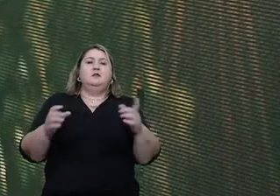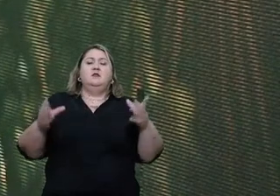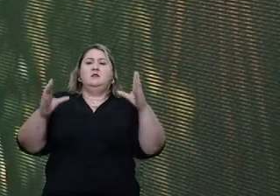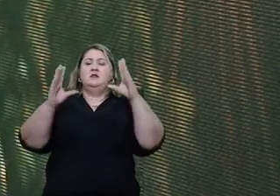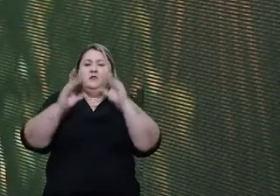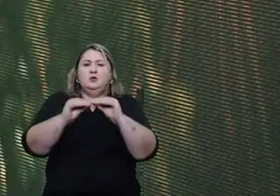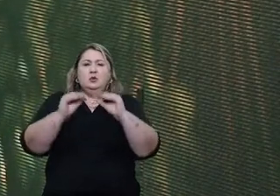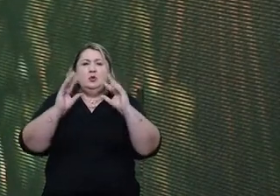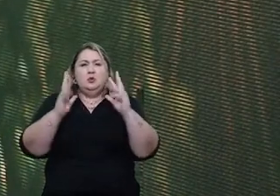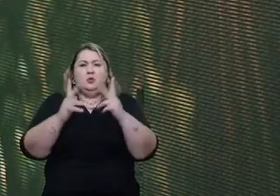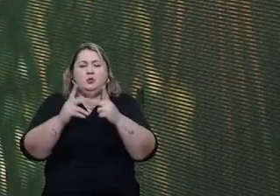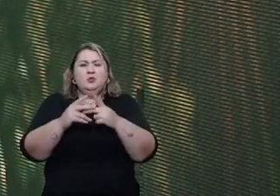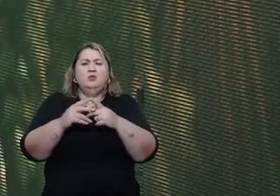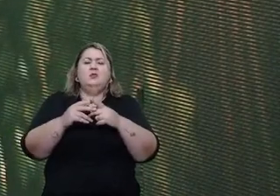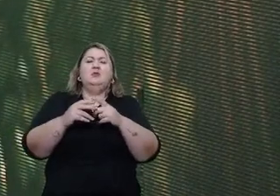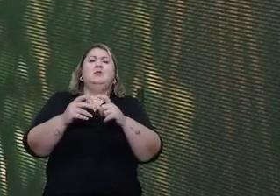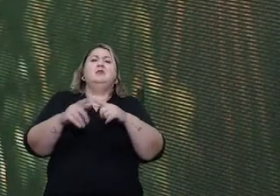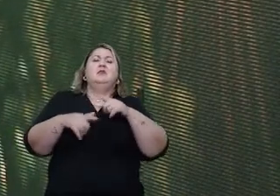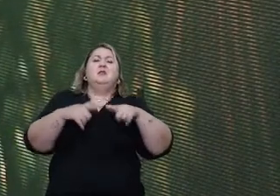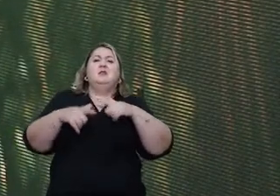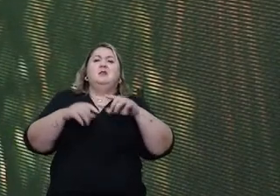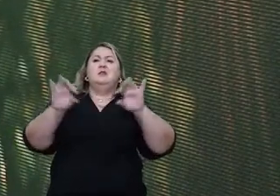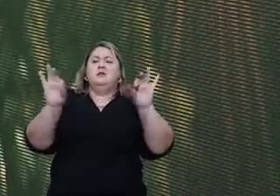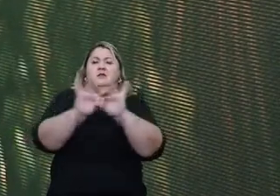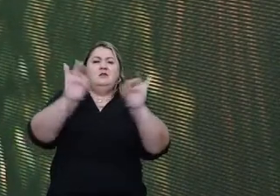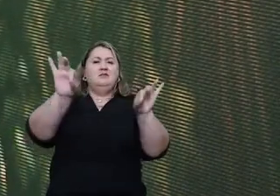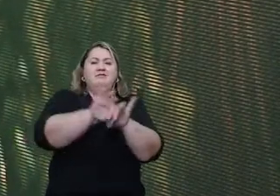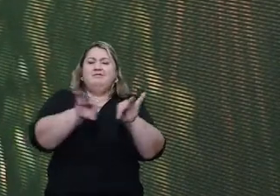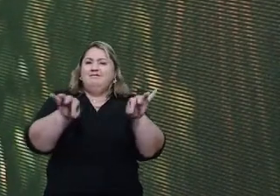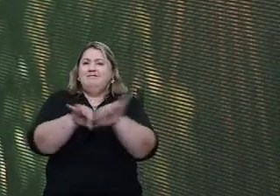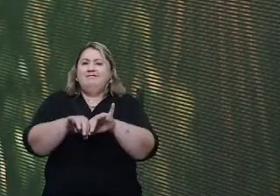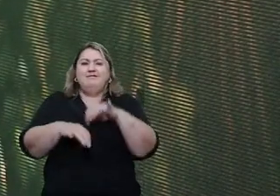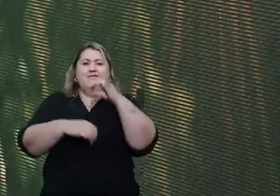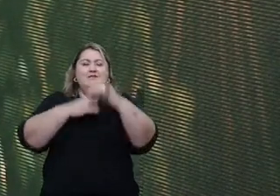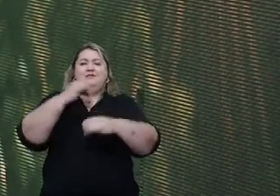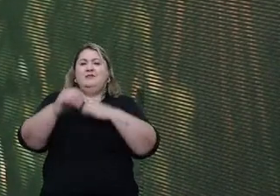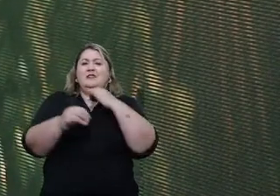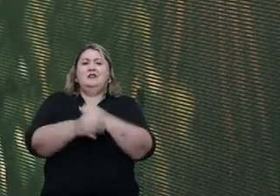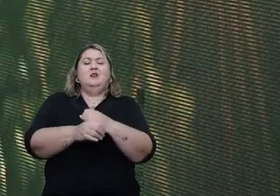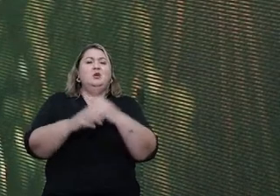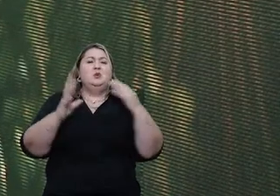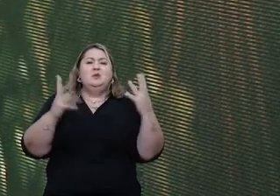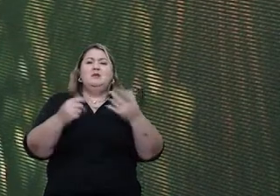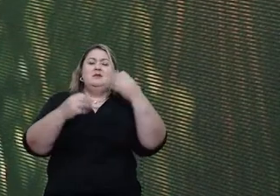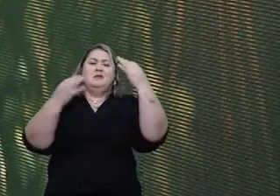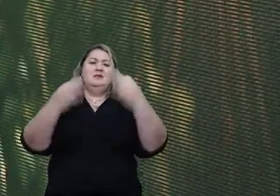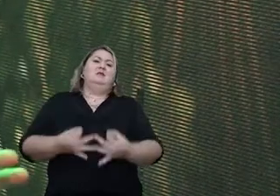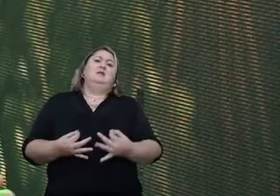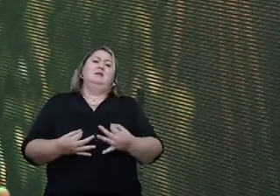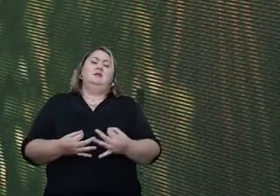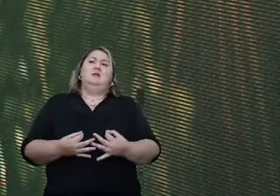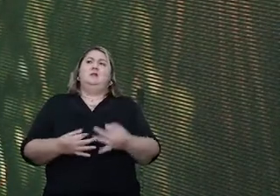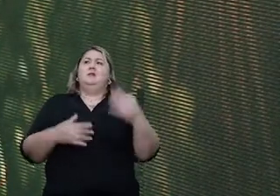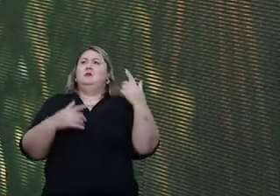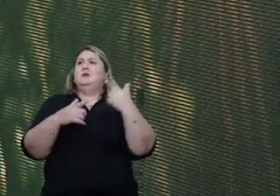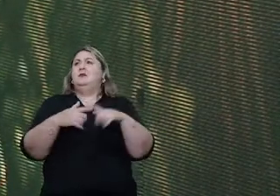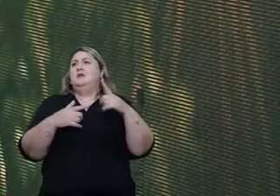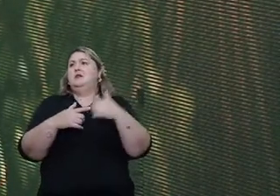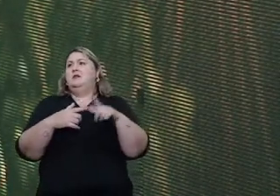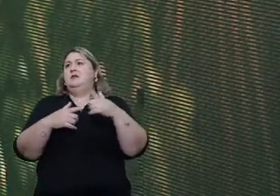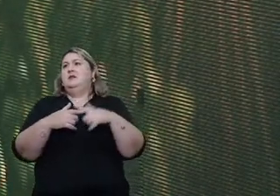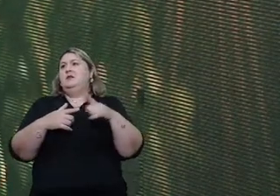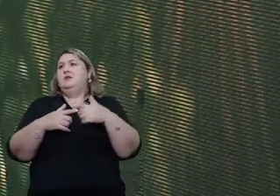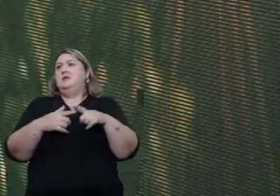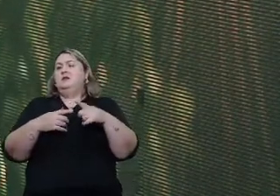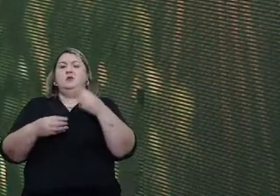tudo, reiniciamos, mexemos em todos os cabos, não tem explicação, internet bombando, tudo certo, mas bugou o negócio aqui,